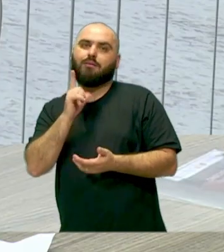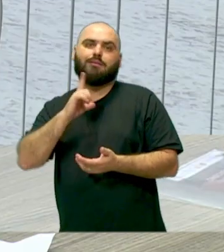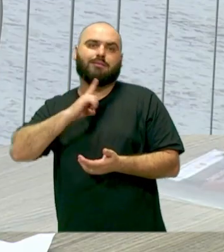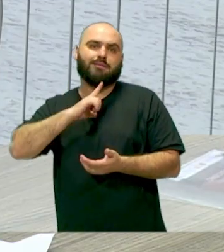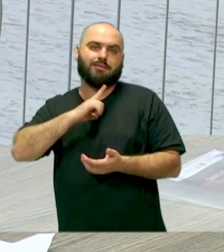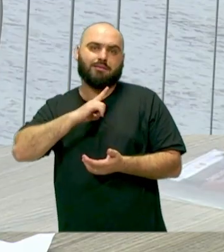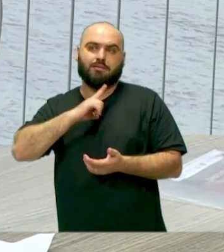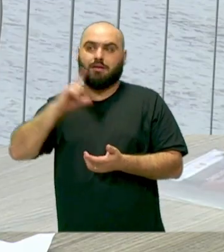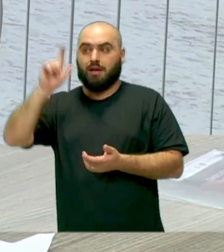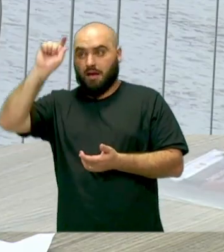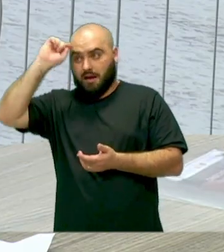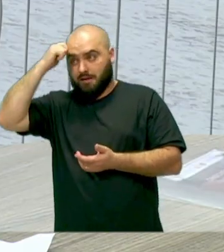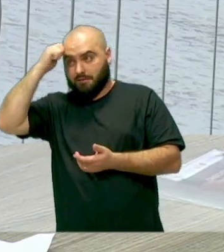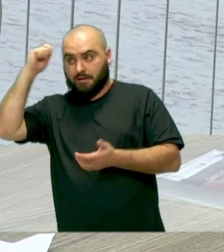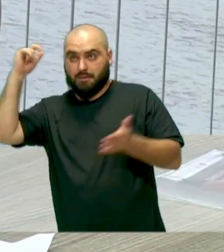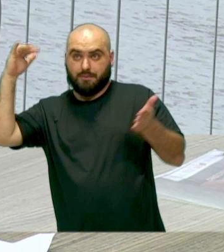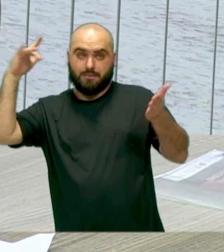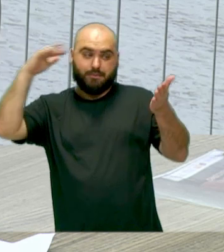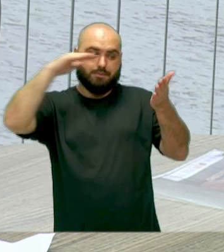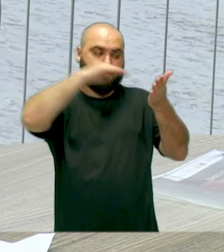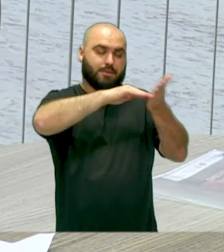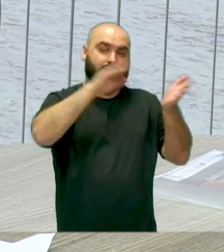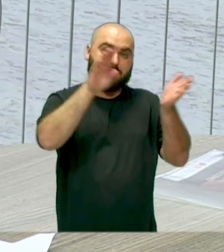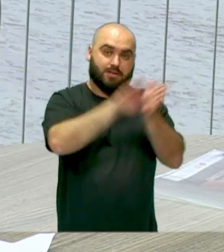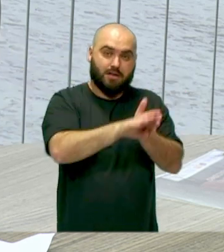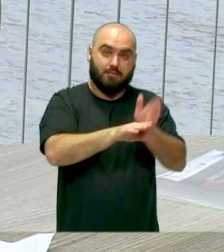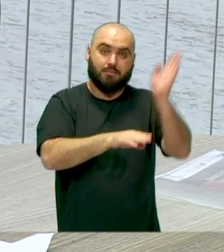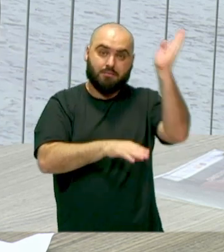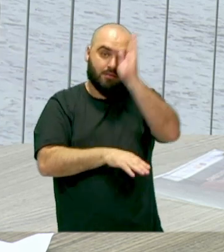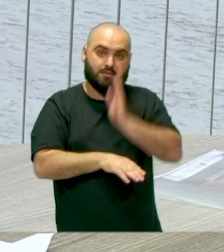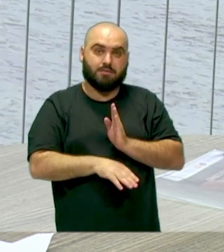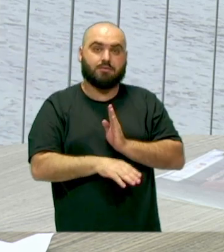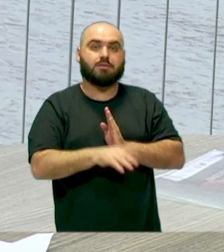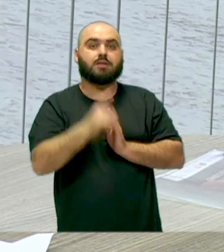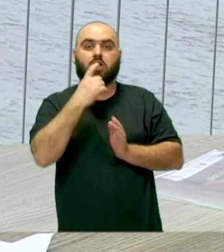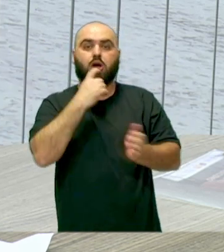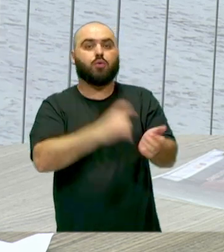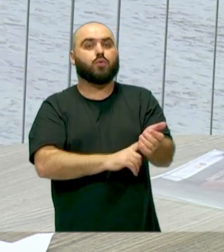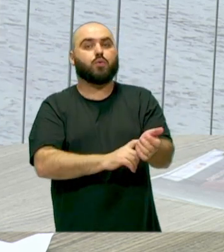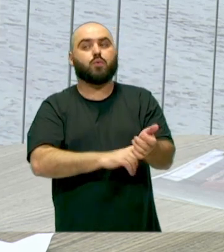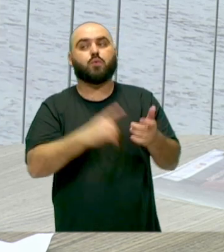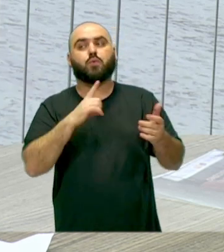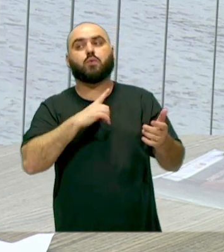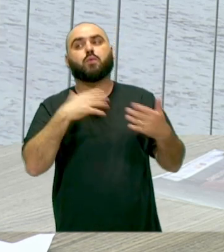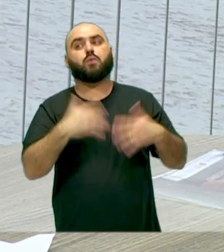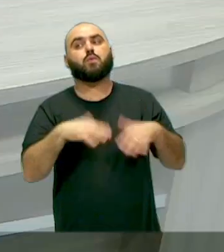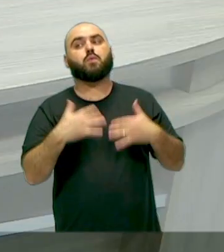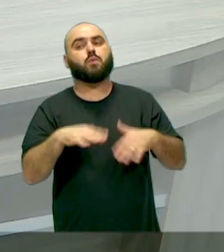Desde África até chegar aqui, foi muito sangue derramado.